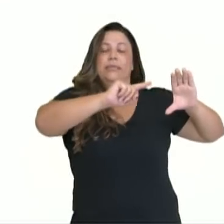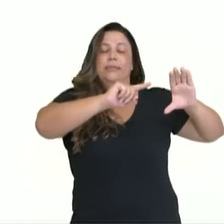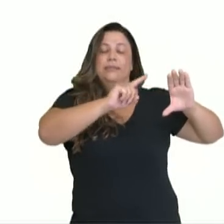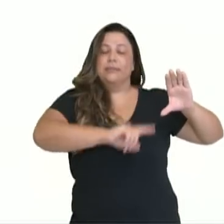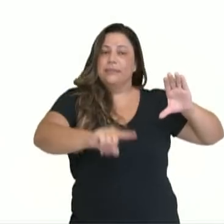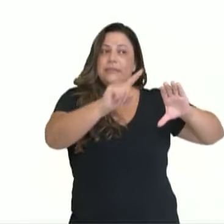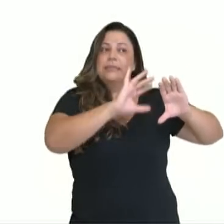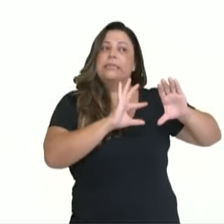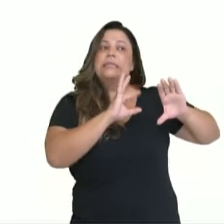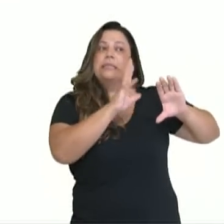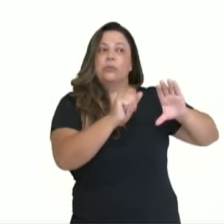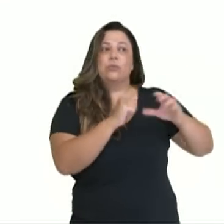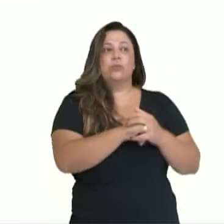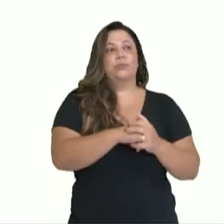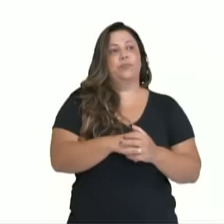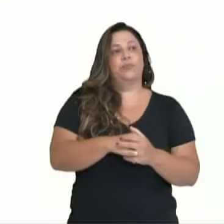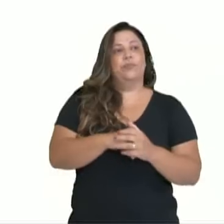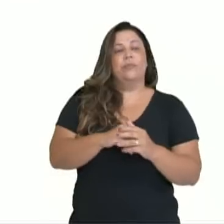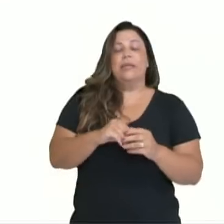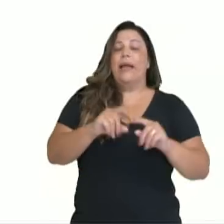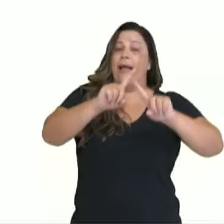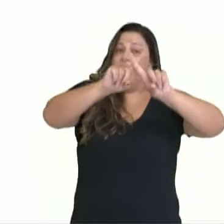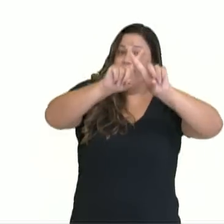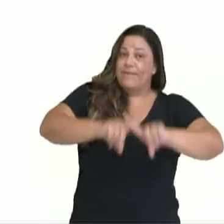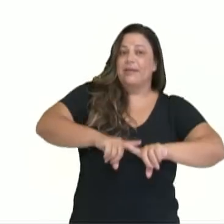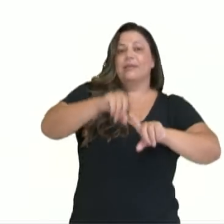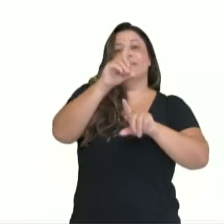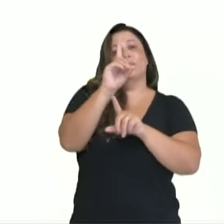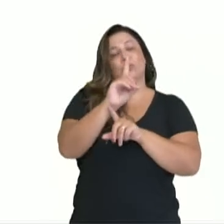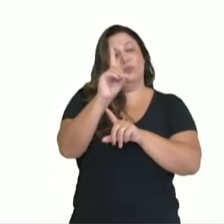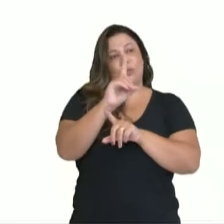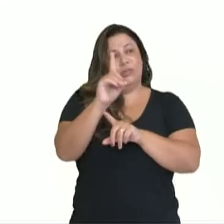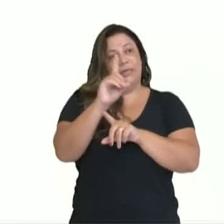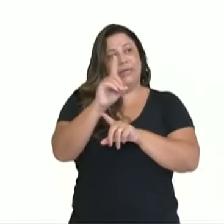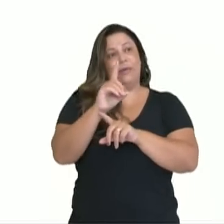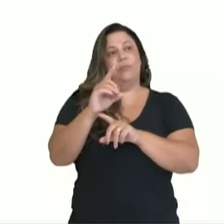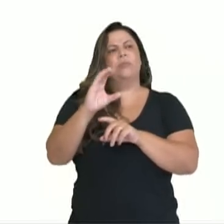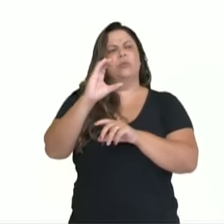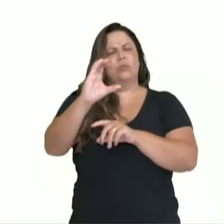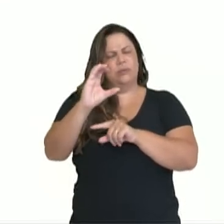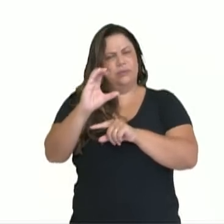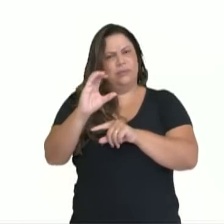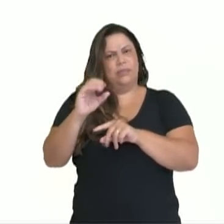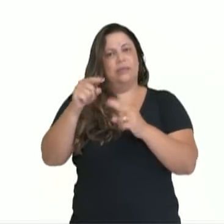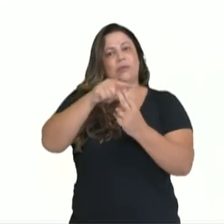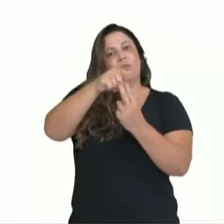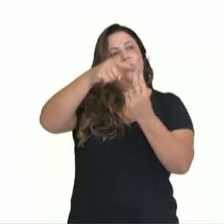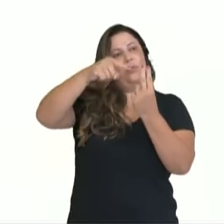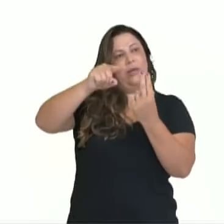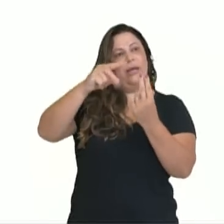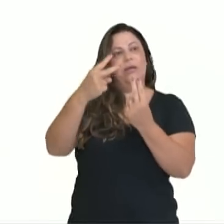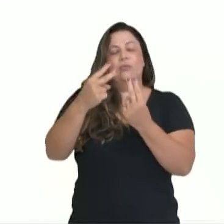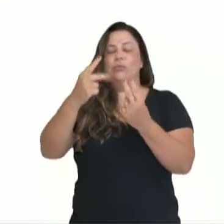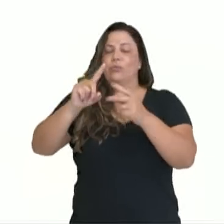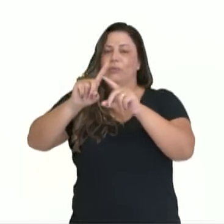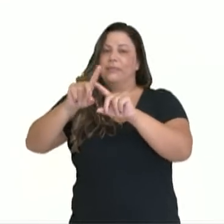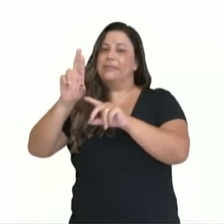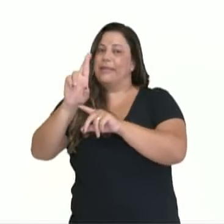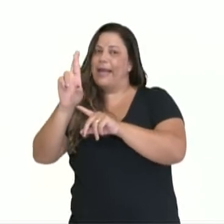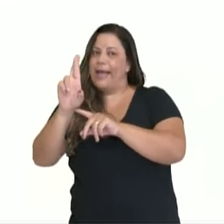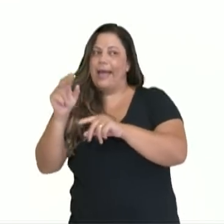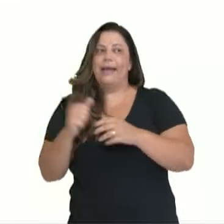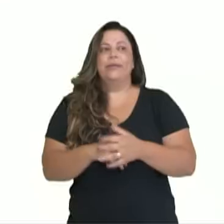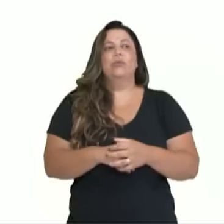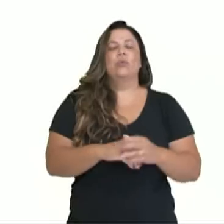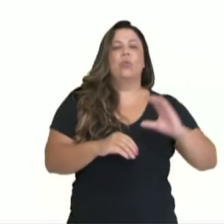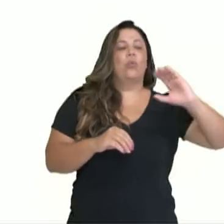comprimento é π vezes o diâmetro eu sei que é 2 vezes o raio, então o comprimento vai ser 2 vezes o π vezes o raio.